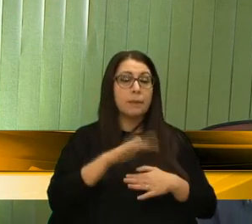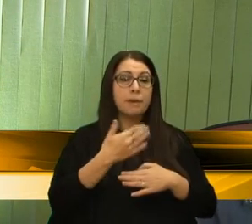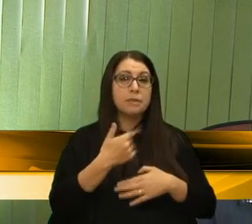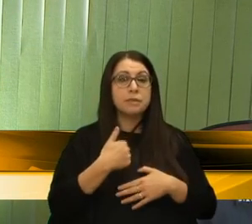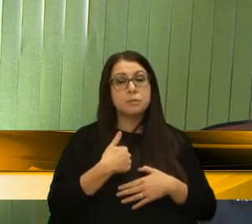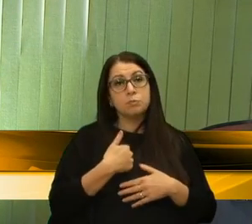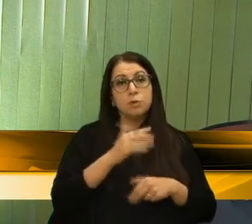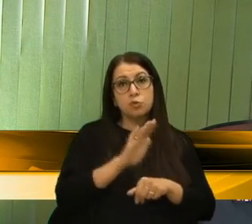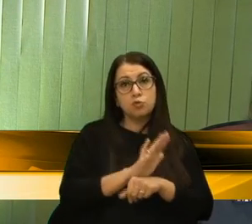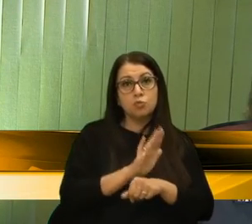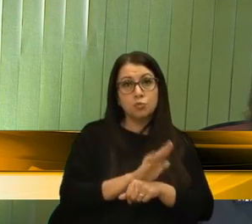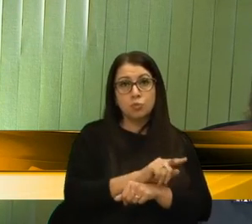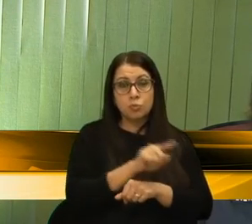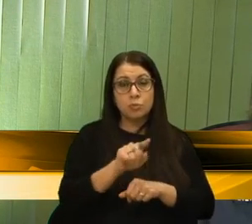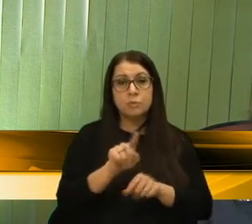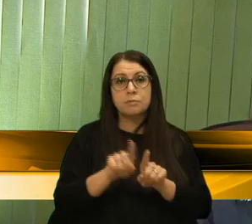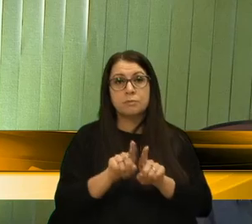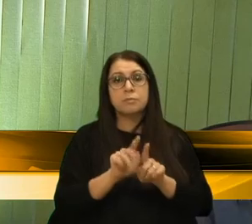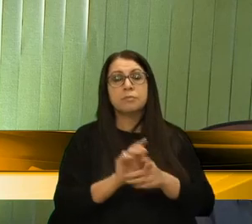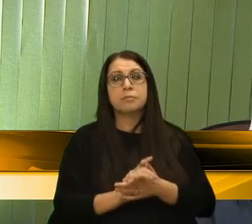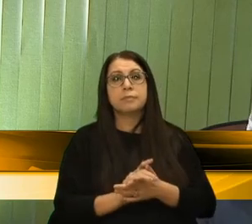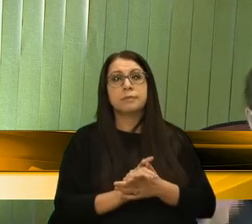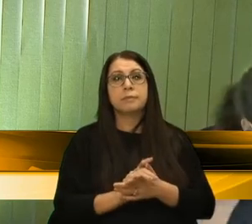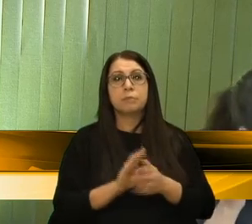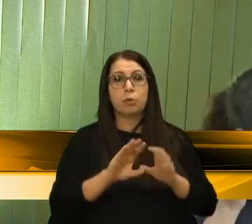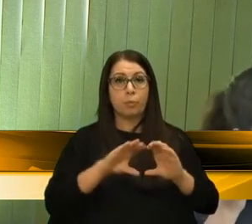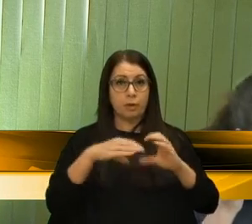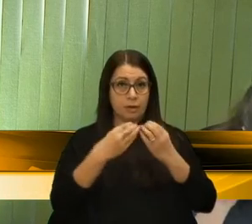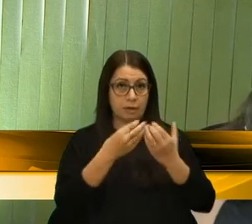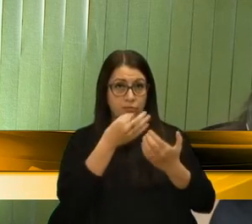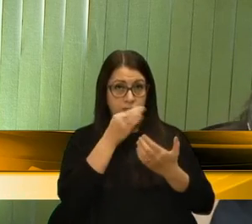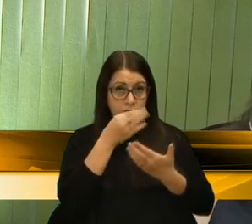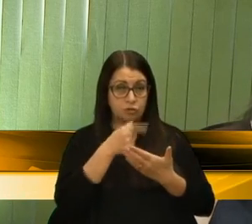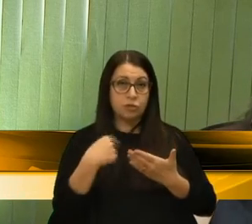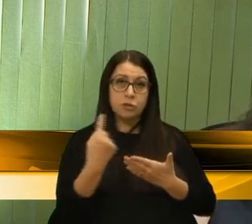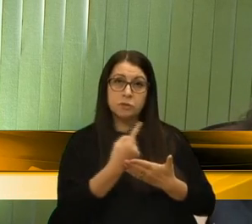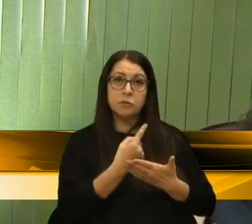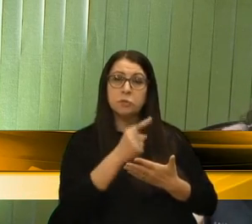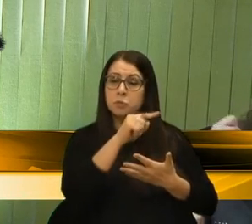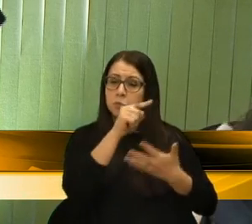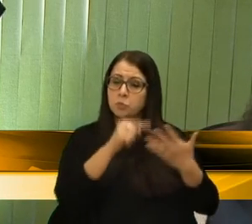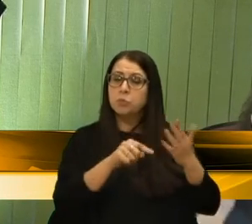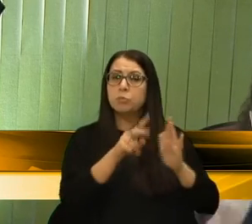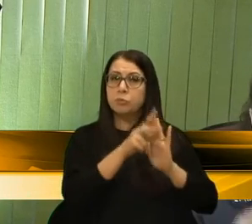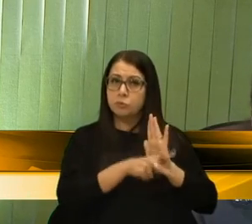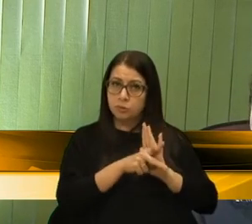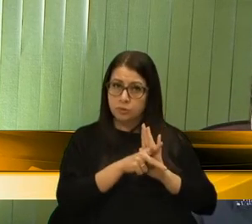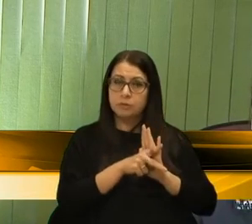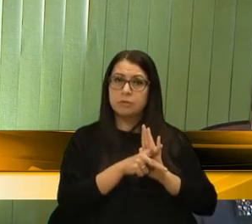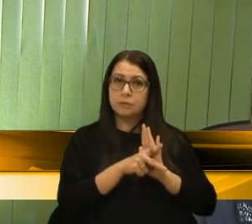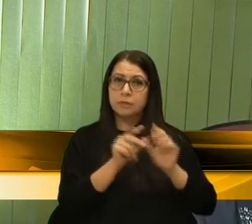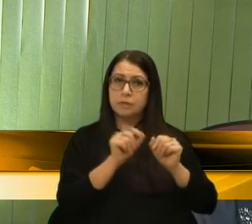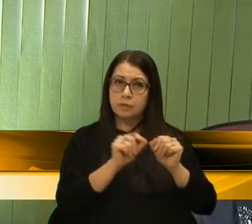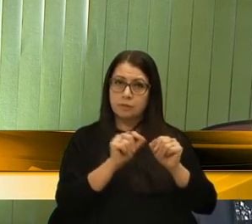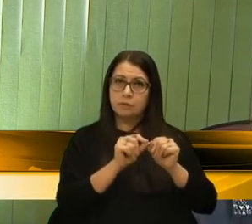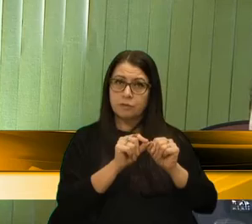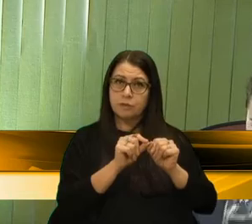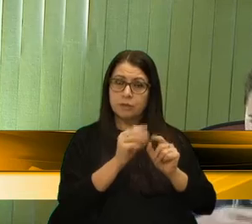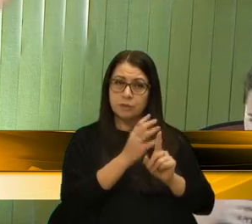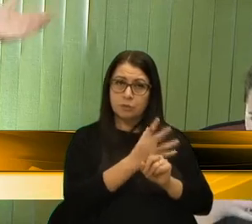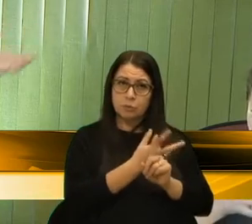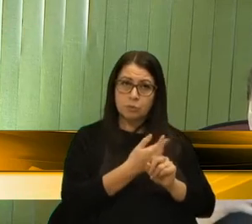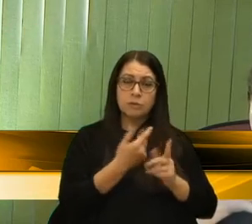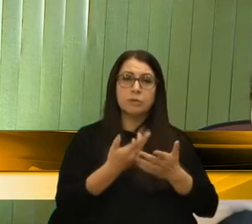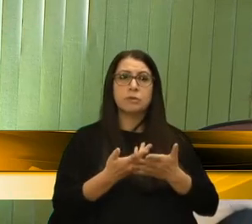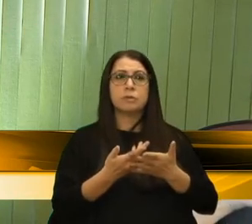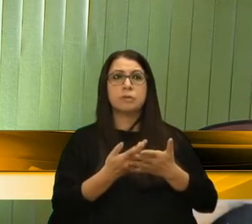contribuição que coloco para a comunidade caxiense, ao lado de tantos outros projetos que fiz na área da cultural, como itinerário